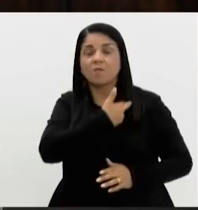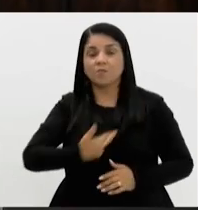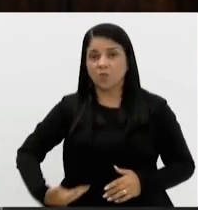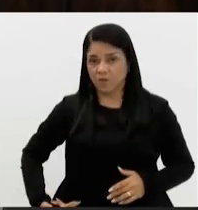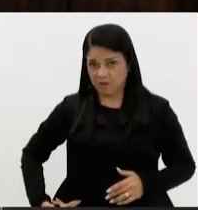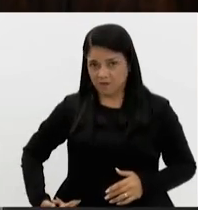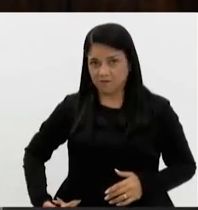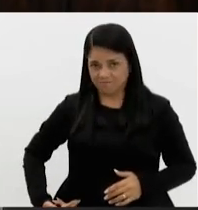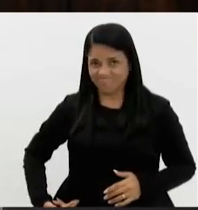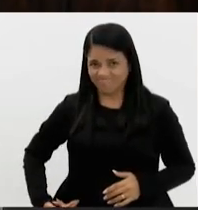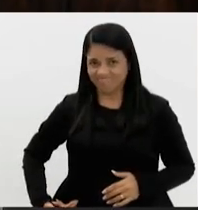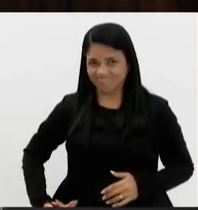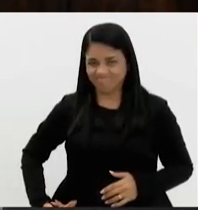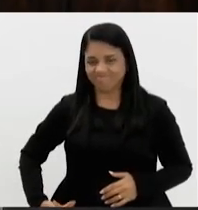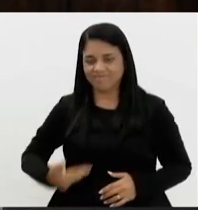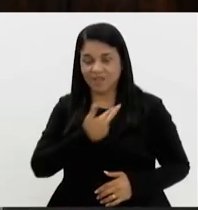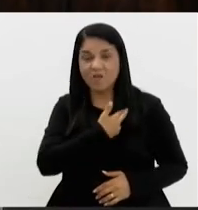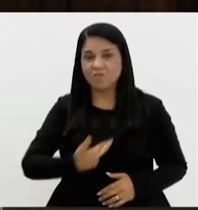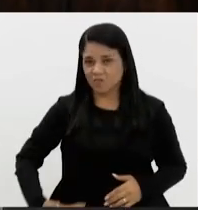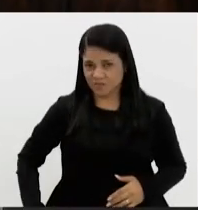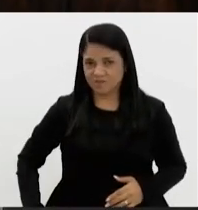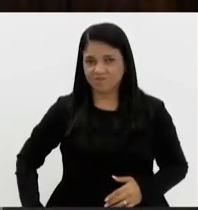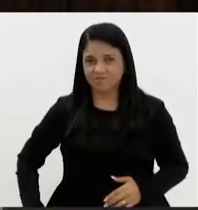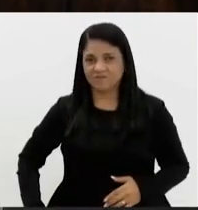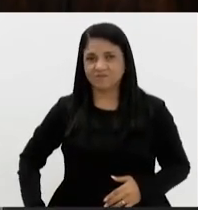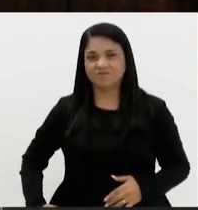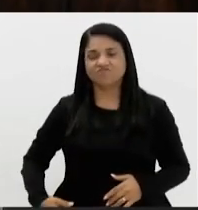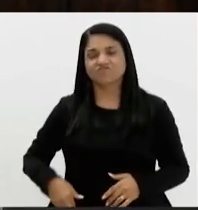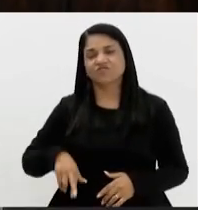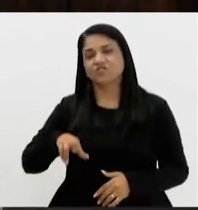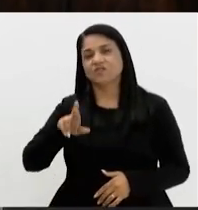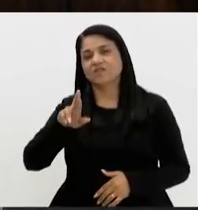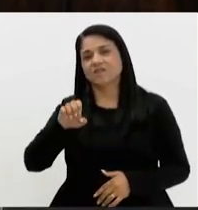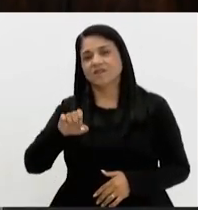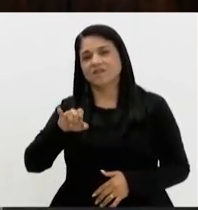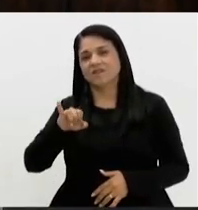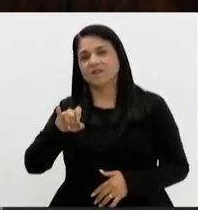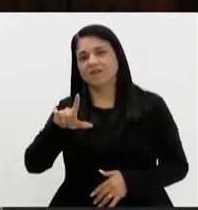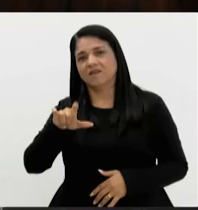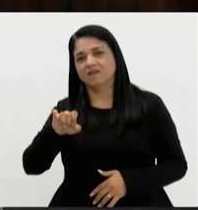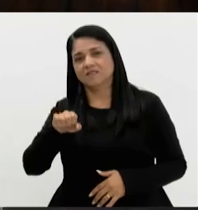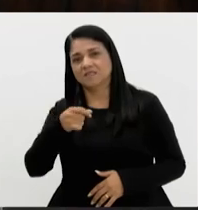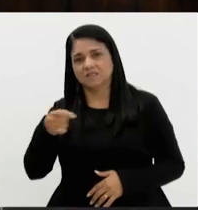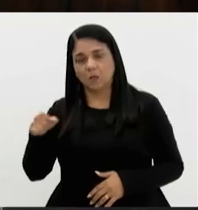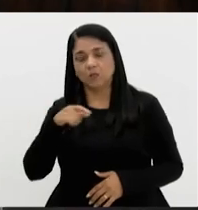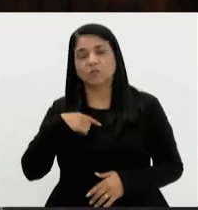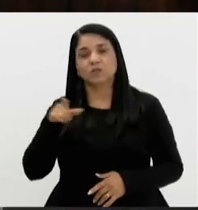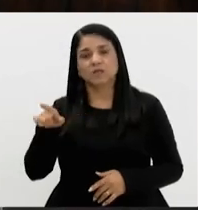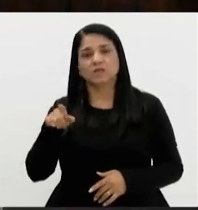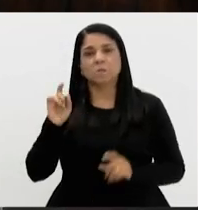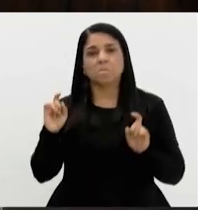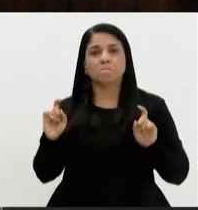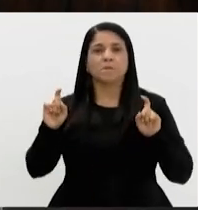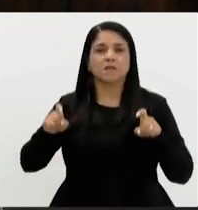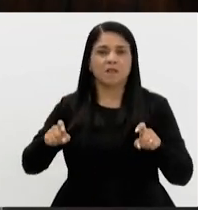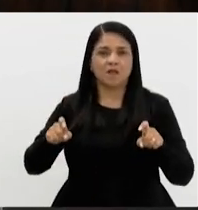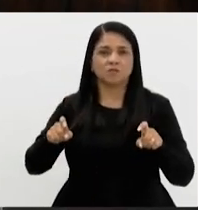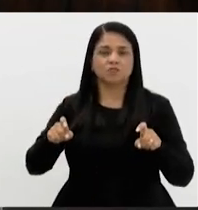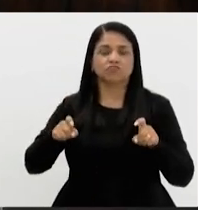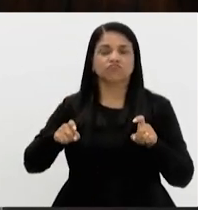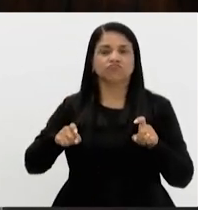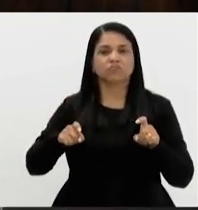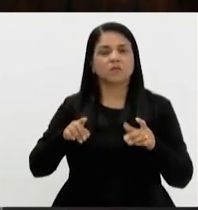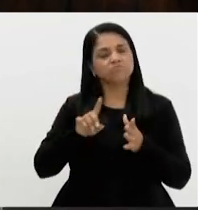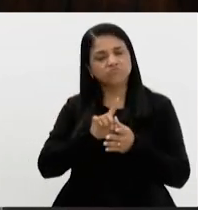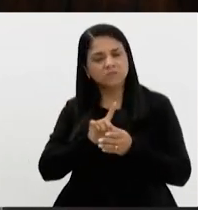uma república a a possibilidade de reeleições Então e exerceu o mandato e ele saiu de